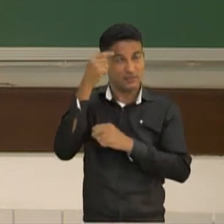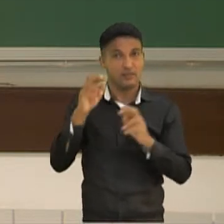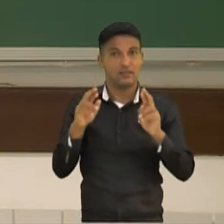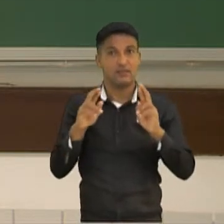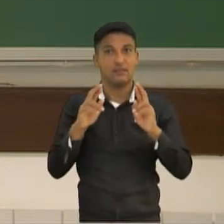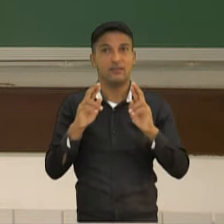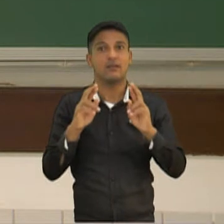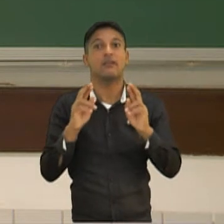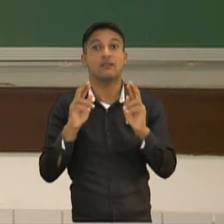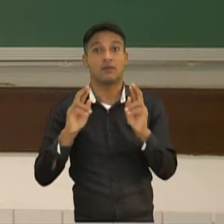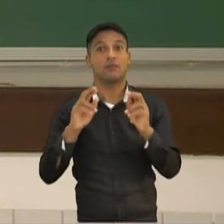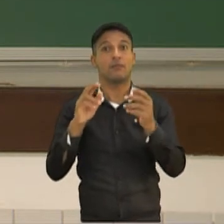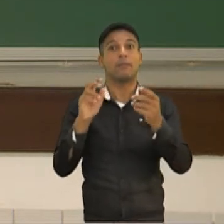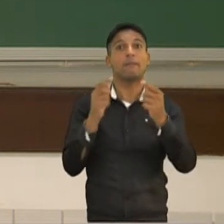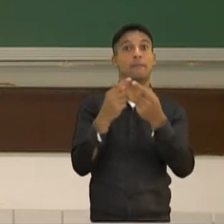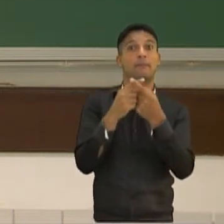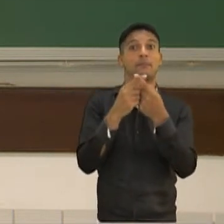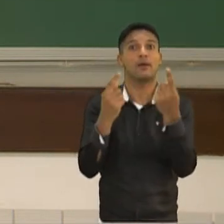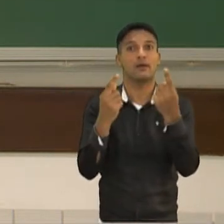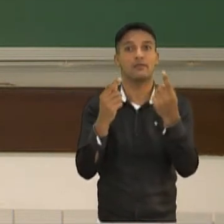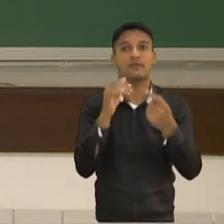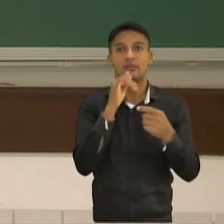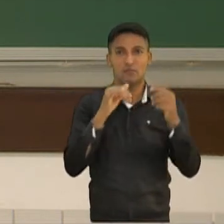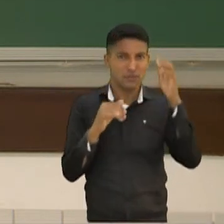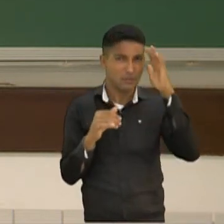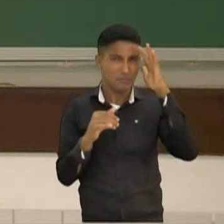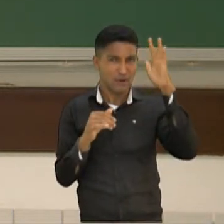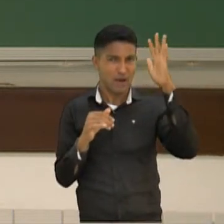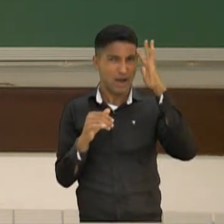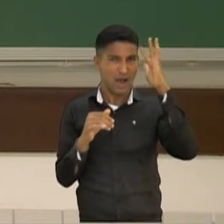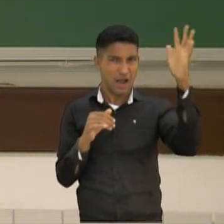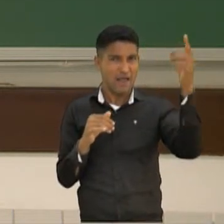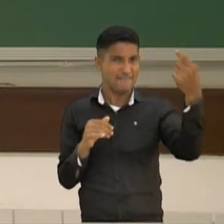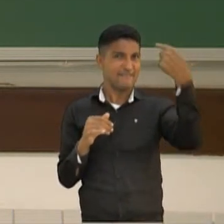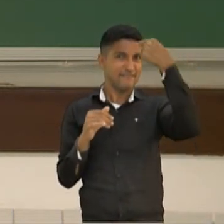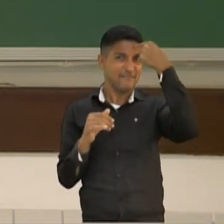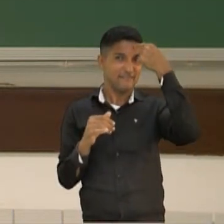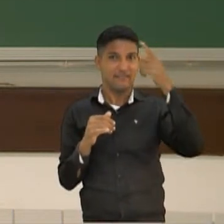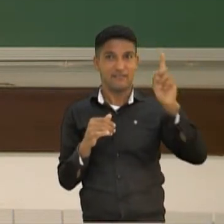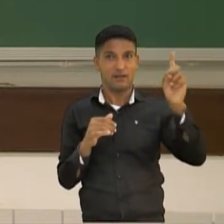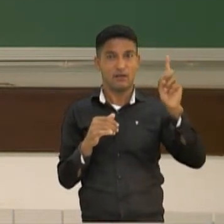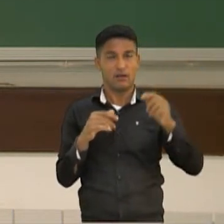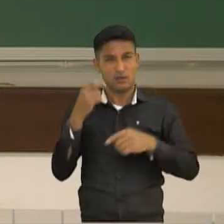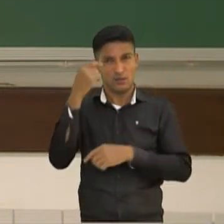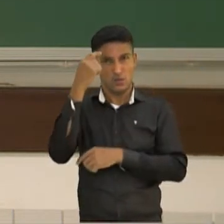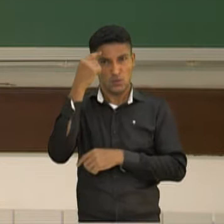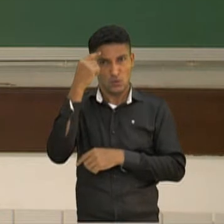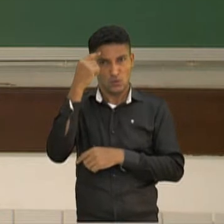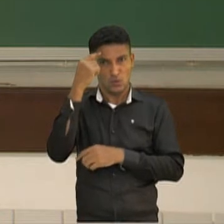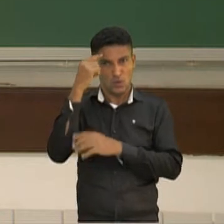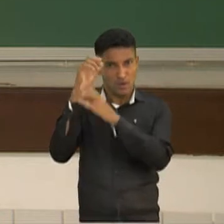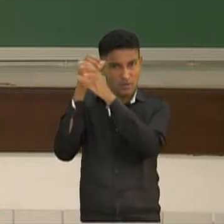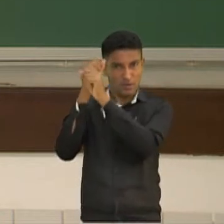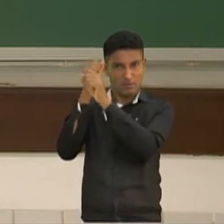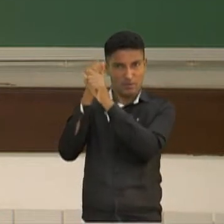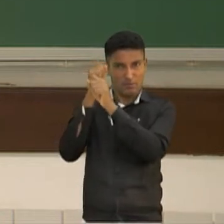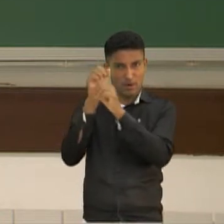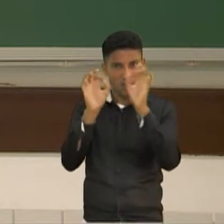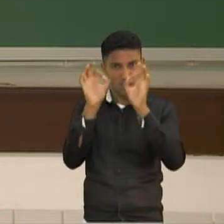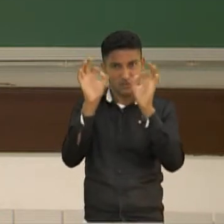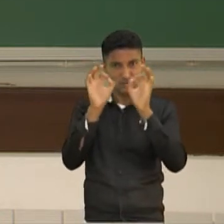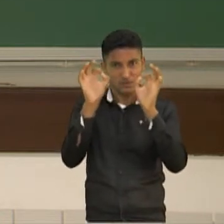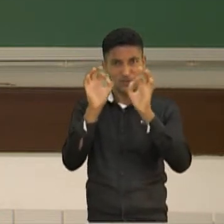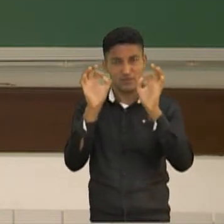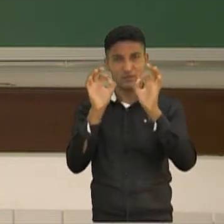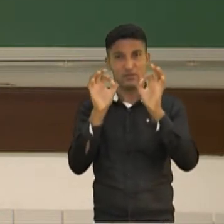operação mentalmente. Eu imaginar a operação e fazer ela de cabeça. Não, é usar a estratégia, usar as ordens e